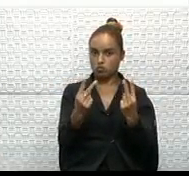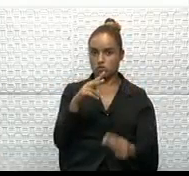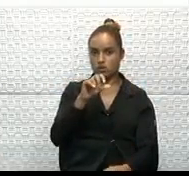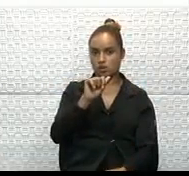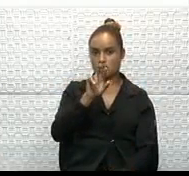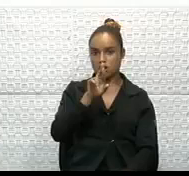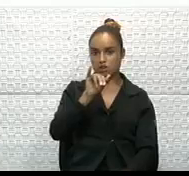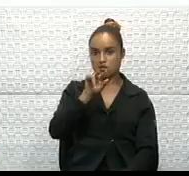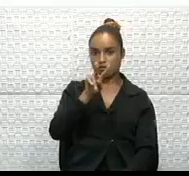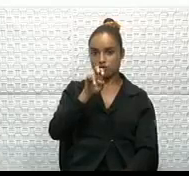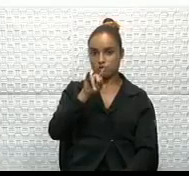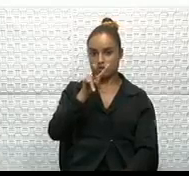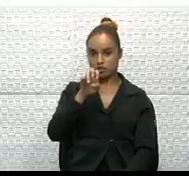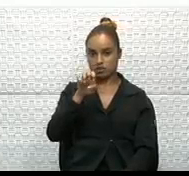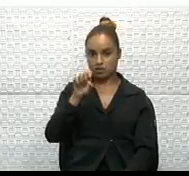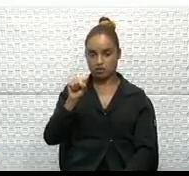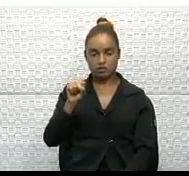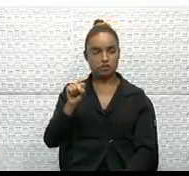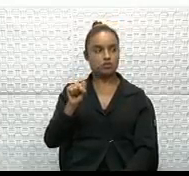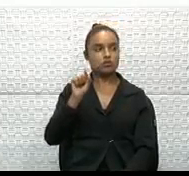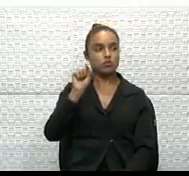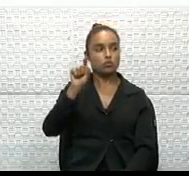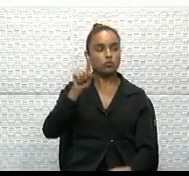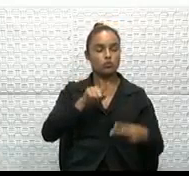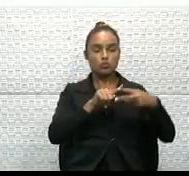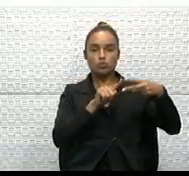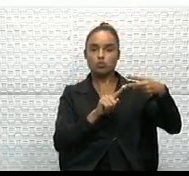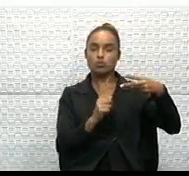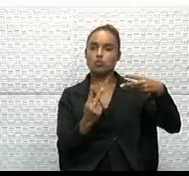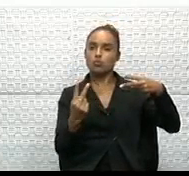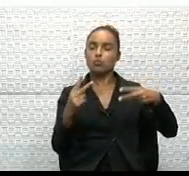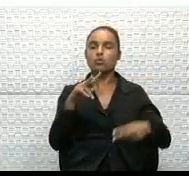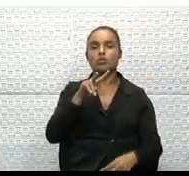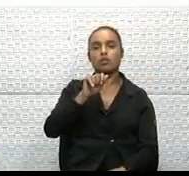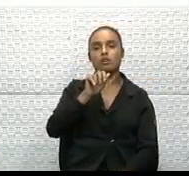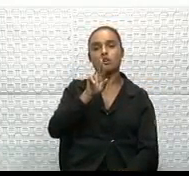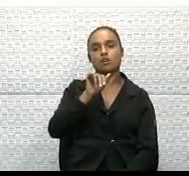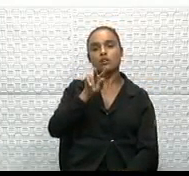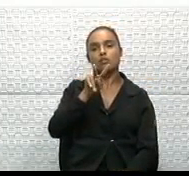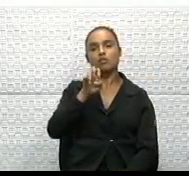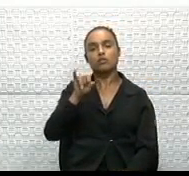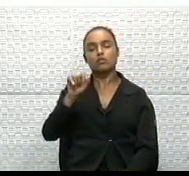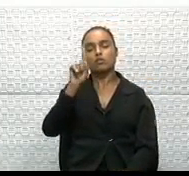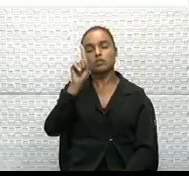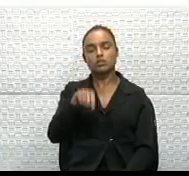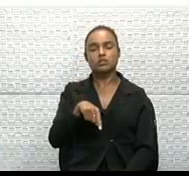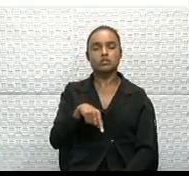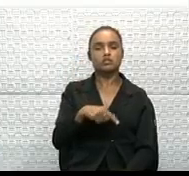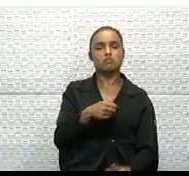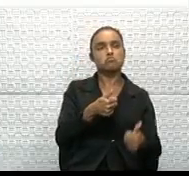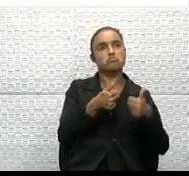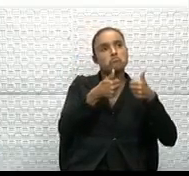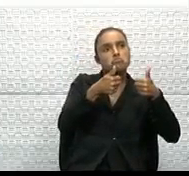variáveis. A relação entre duas variáveis é forte ou é fraca?